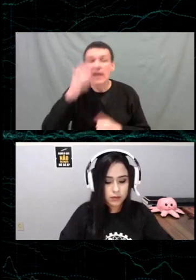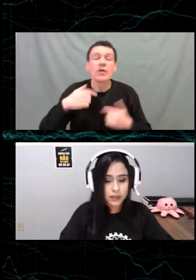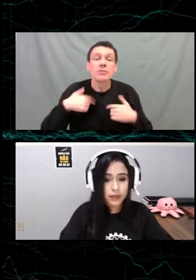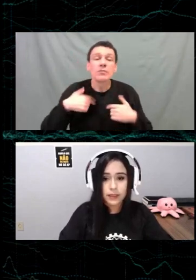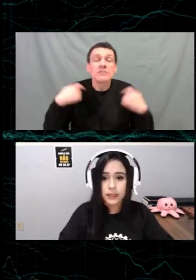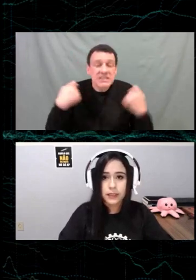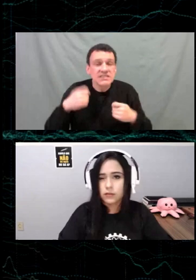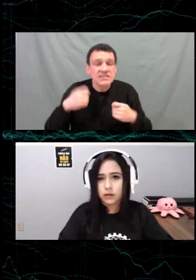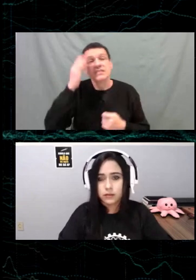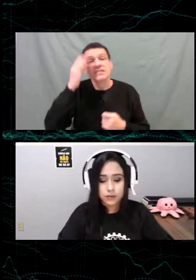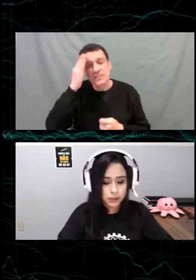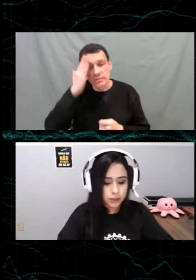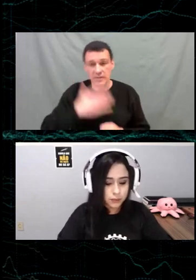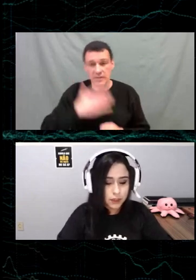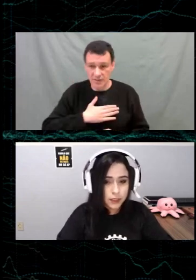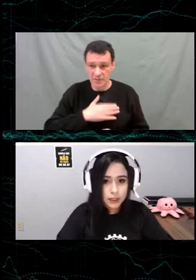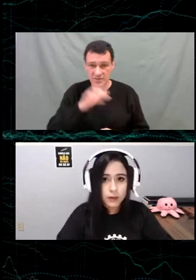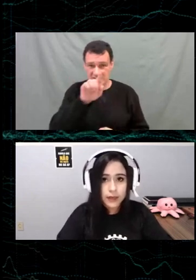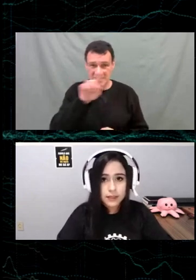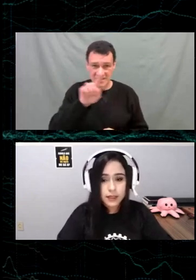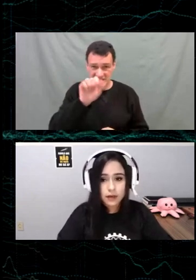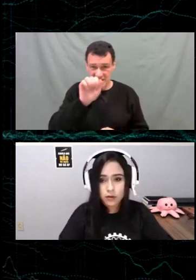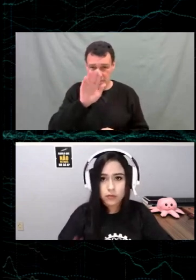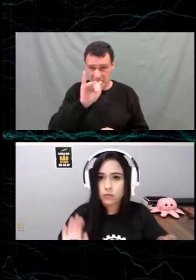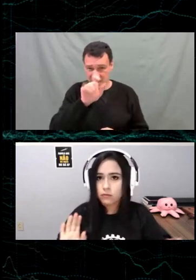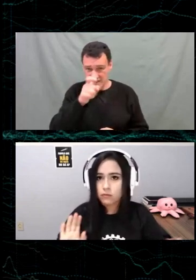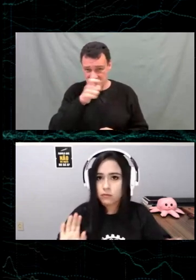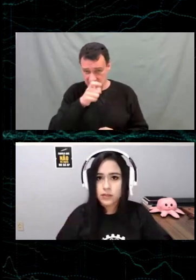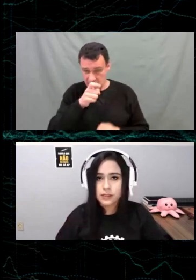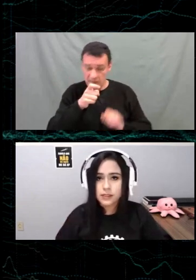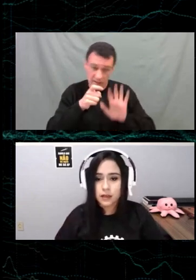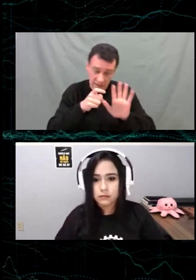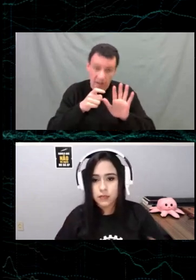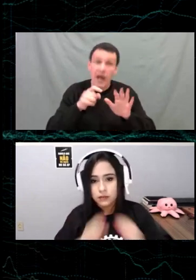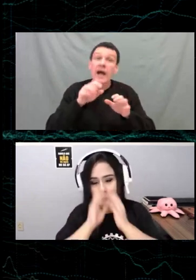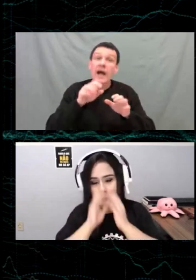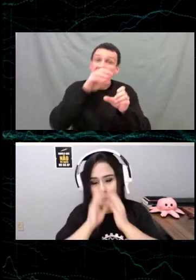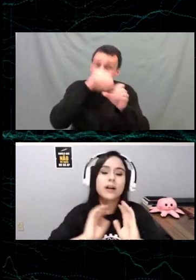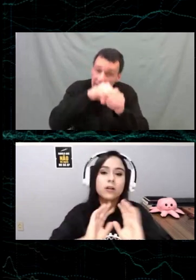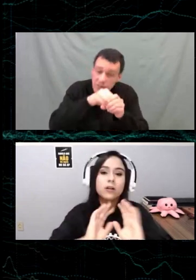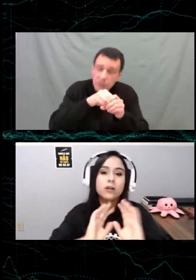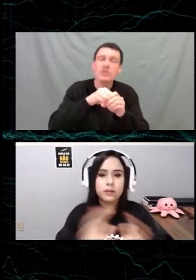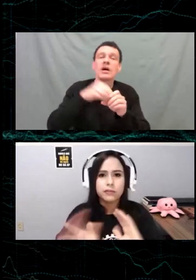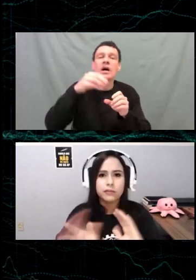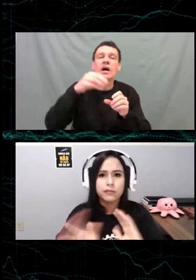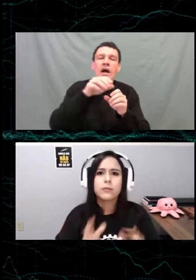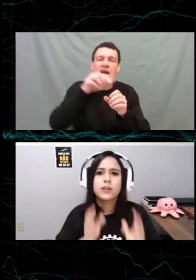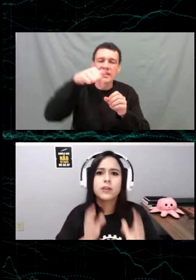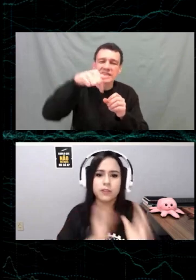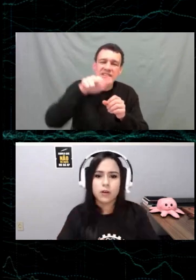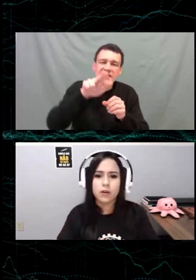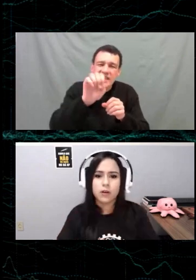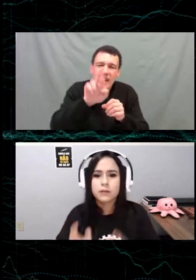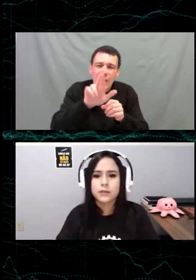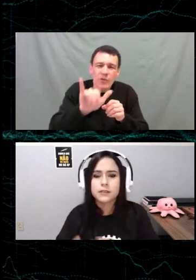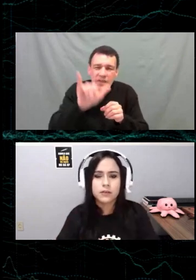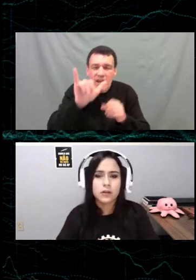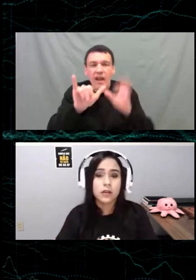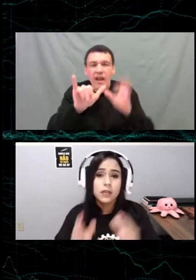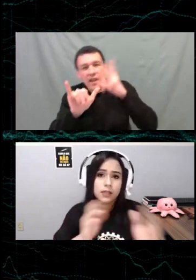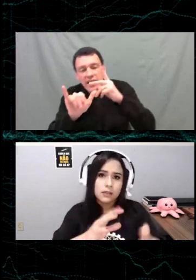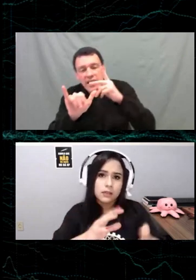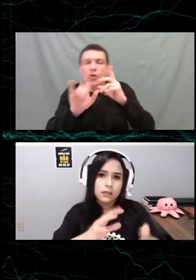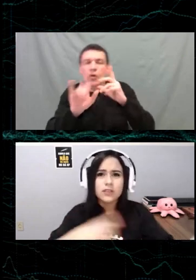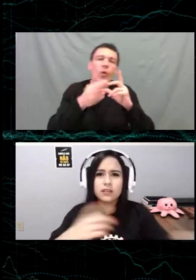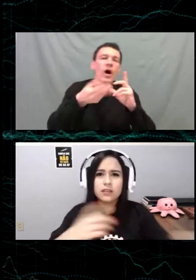não está com uma carry lenta ou algo desse tipo. Então, é esse cara que eu vou acessar, tá? Então, por exemplo, é o varlog, por default, geralmente é o varlog, ABIX,